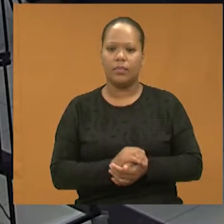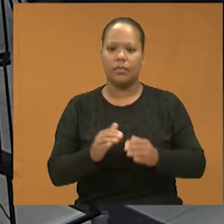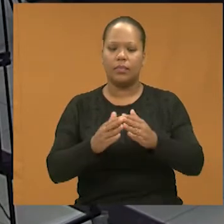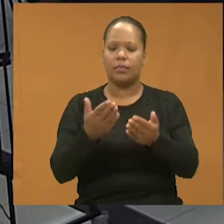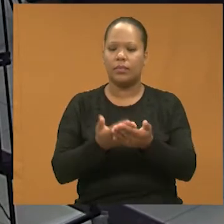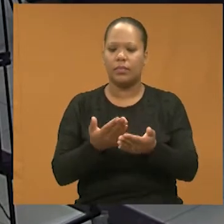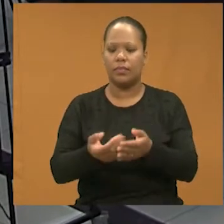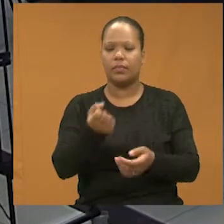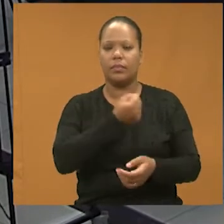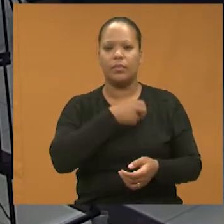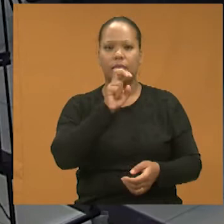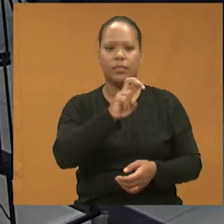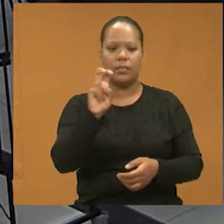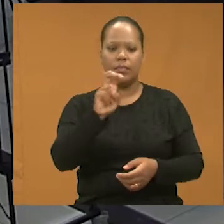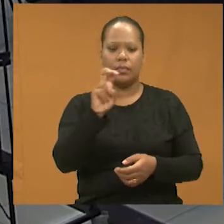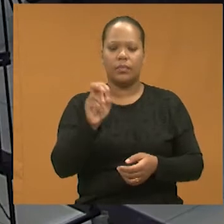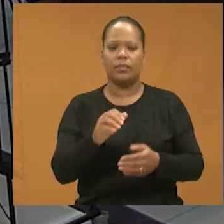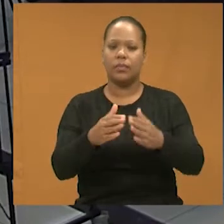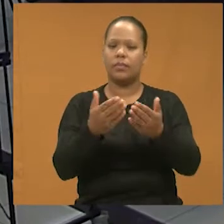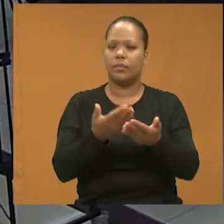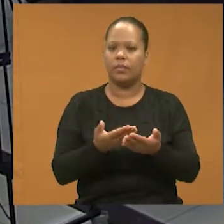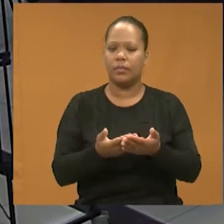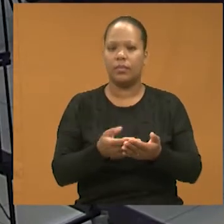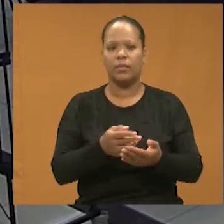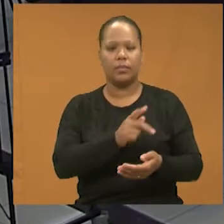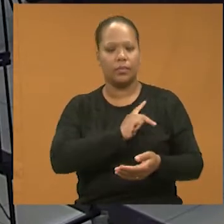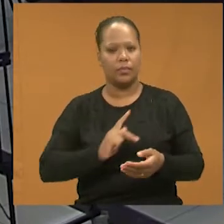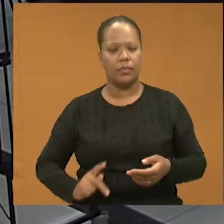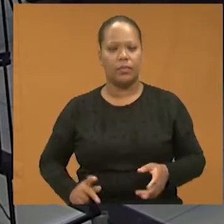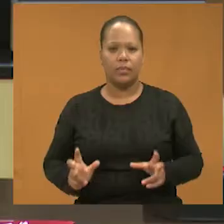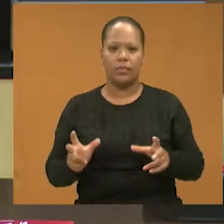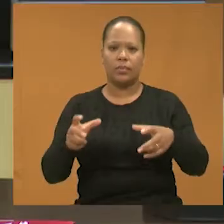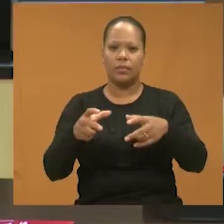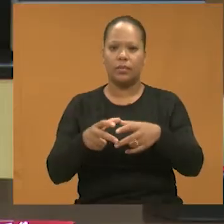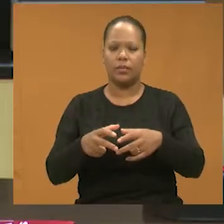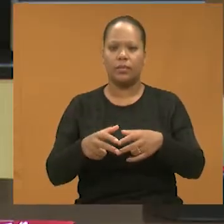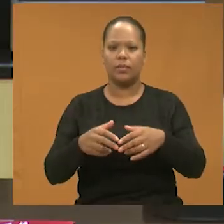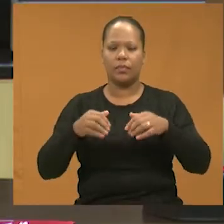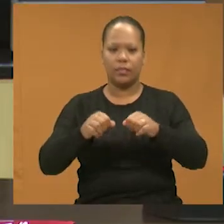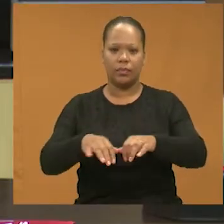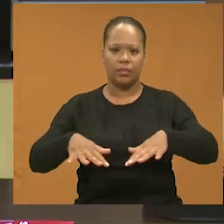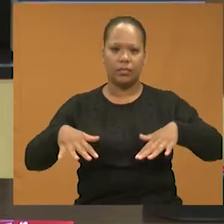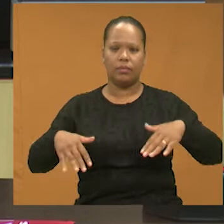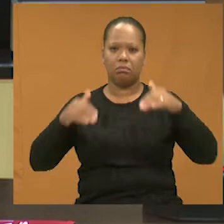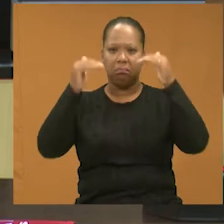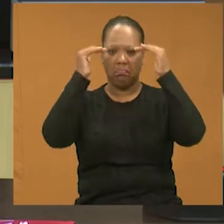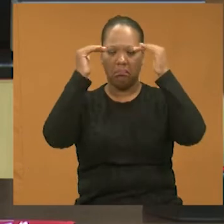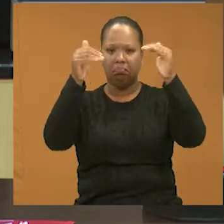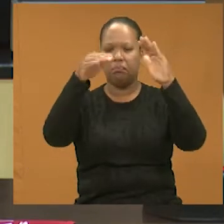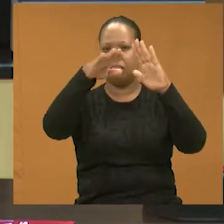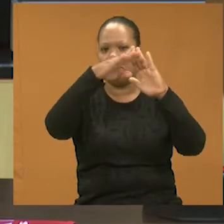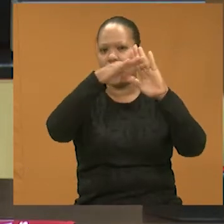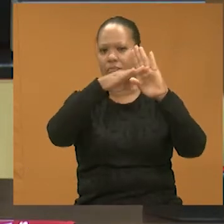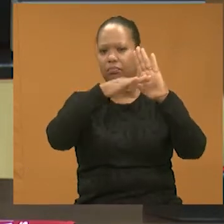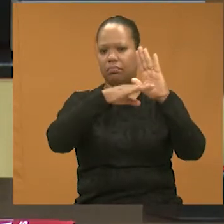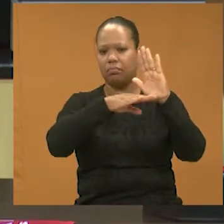Requerimento de número 55. Requeremos ao excelentíssimo senhor presidente desta casa, ouvido e aprovado pela Igreja Plenário, cumpridas